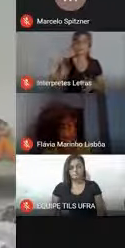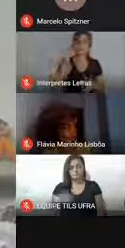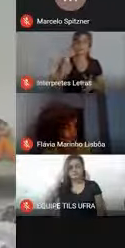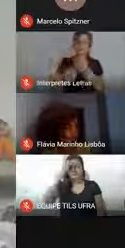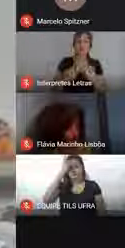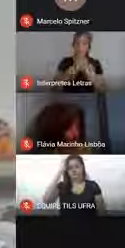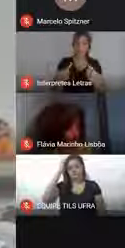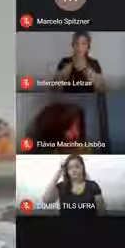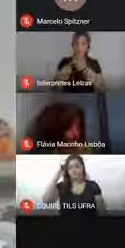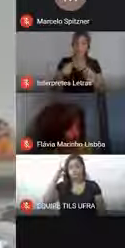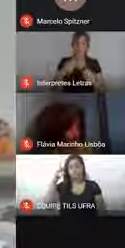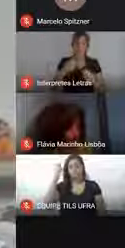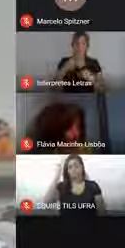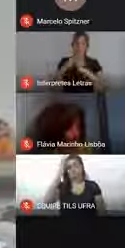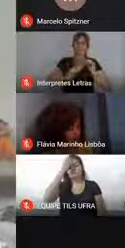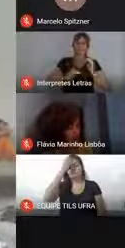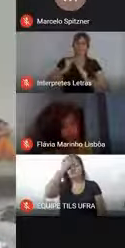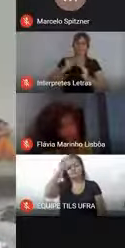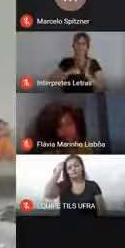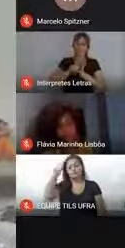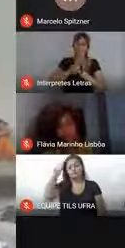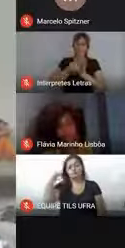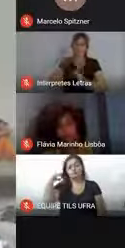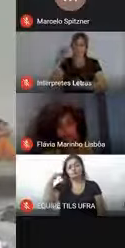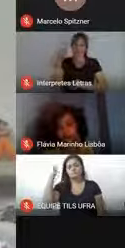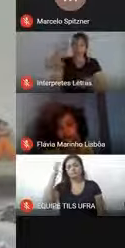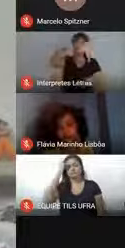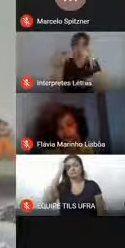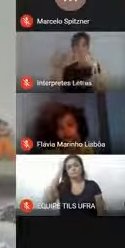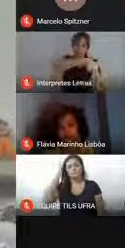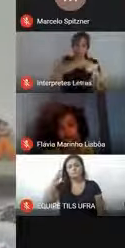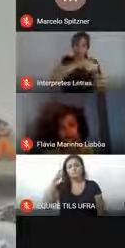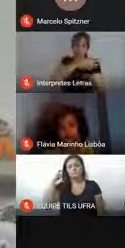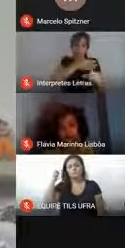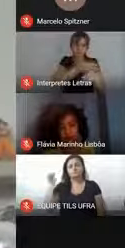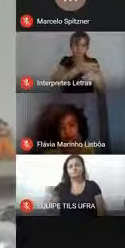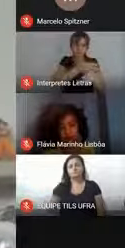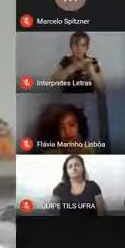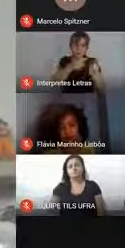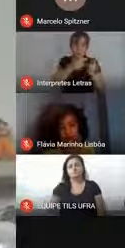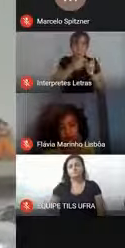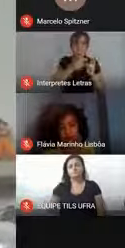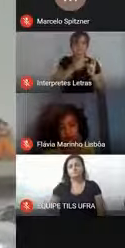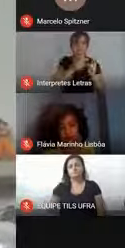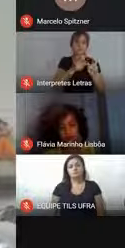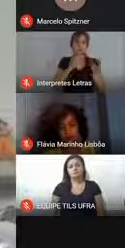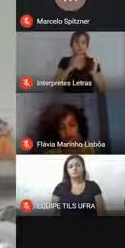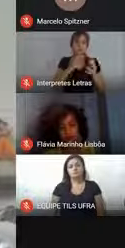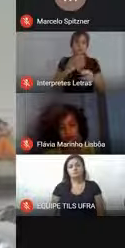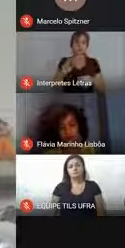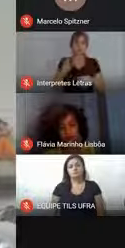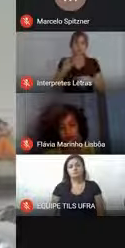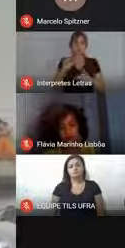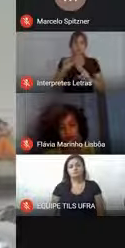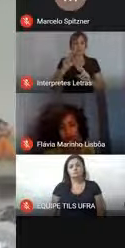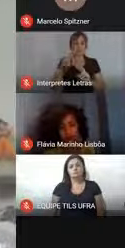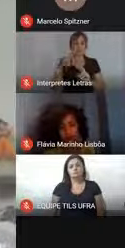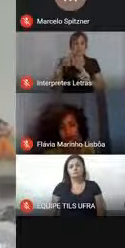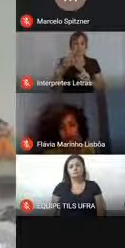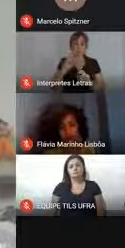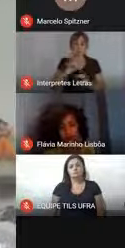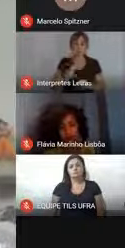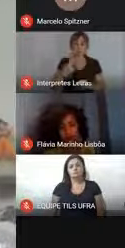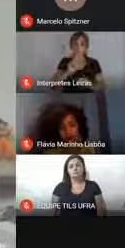o pesquisador vai a essa comunidade, é uma instituição que está indo, é a universidade que está indo, e ele se sente